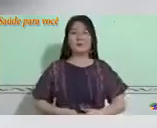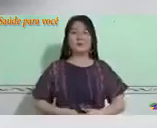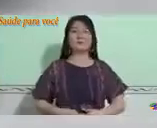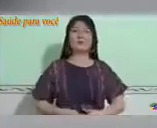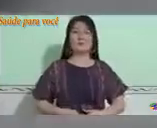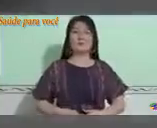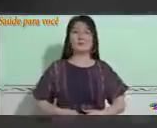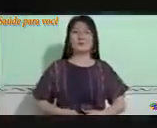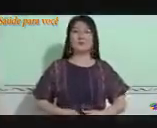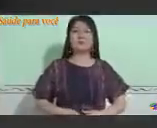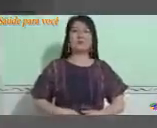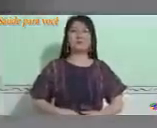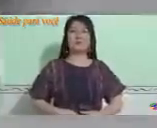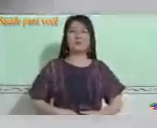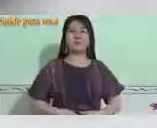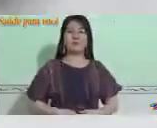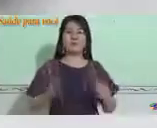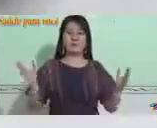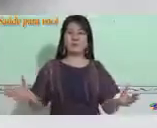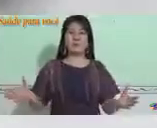9A13 ANOS